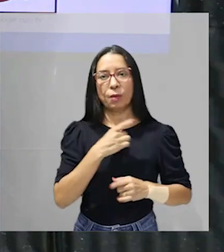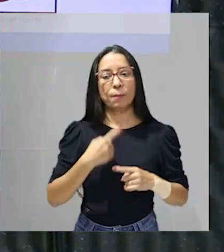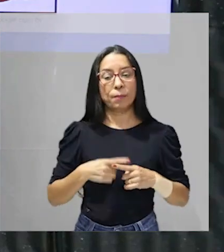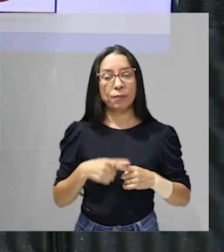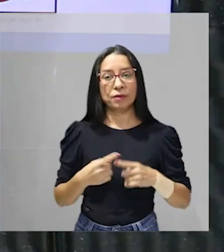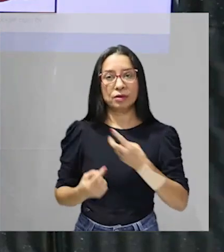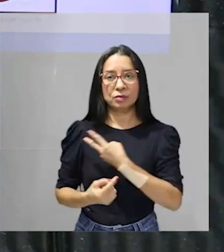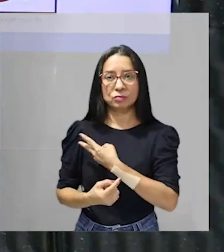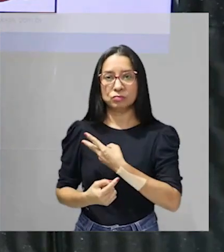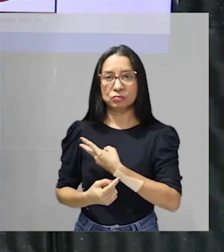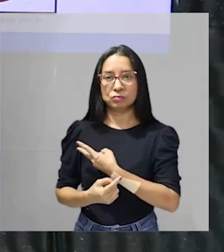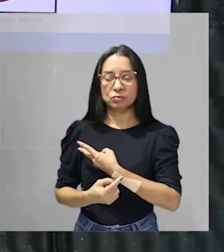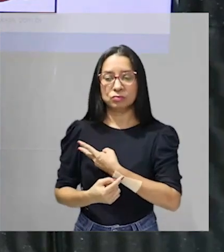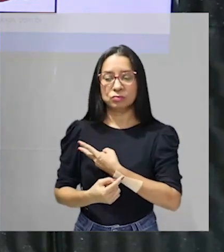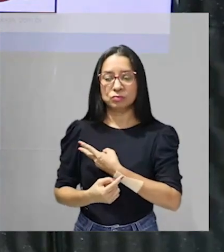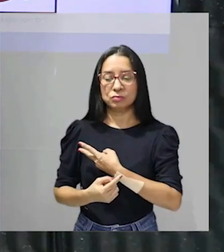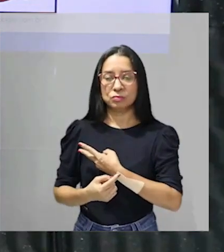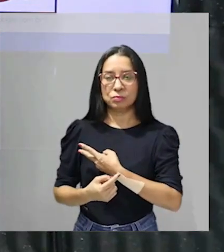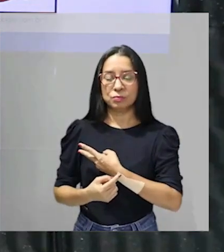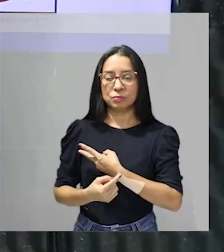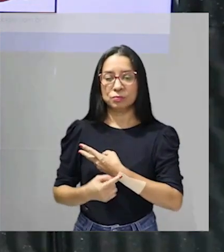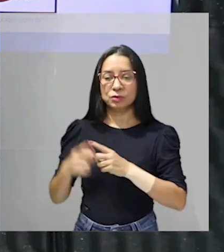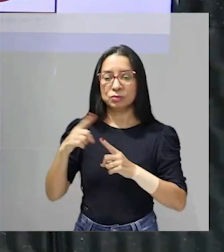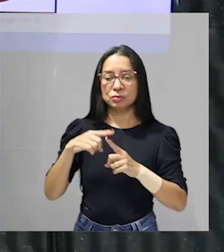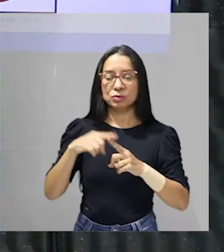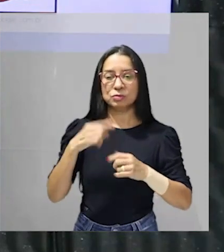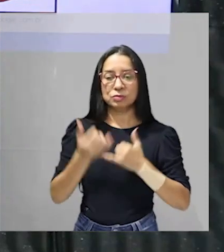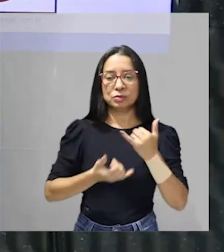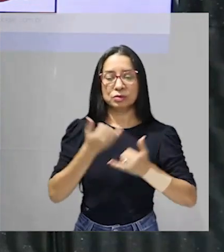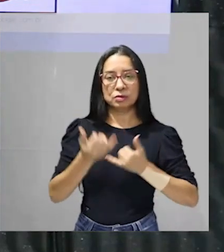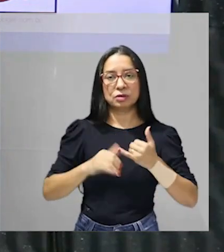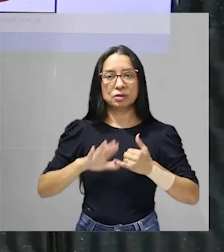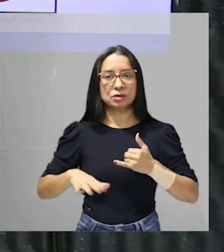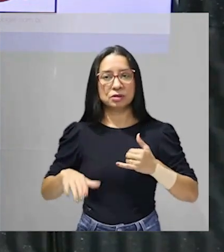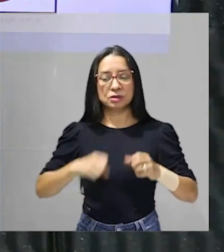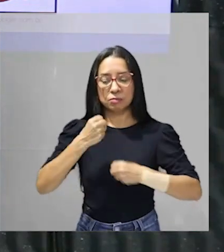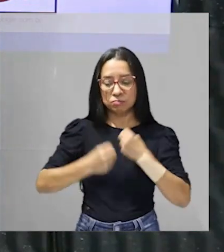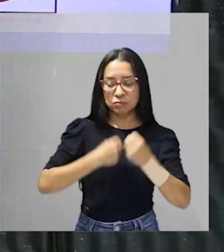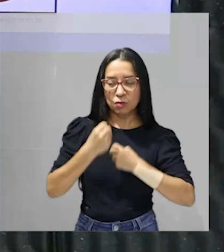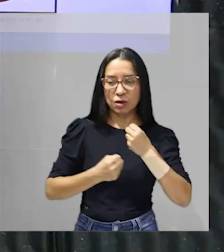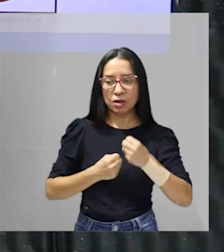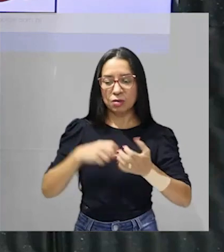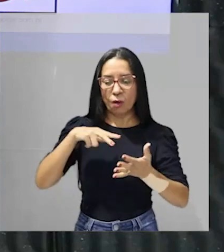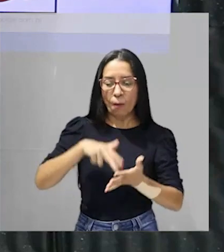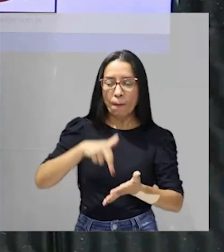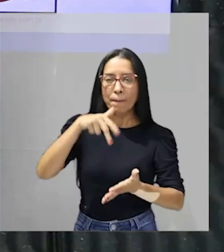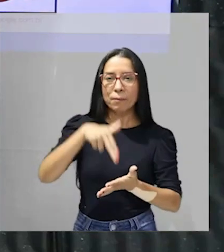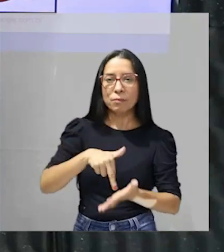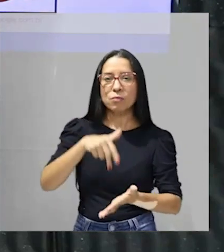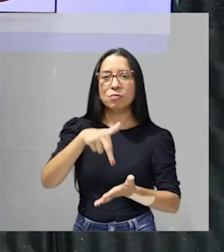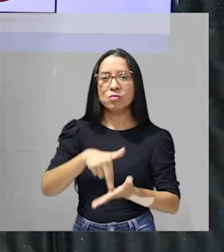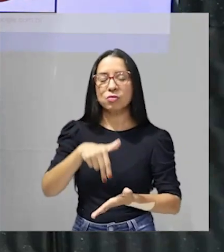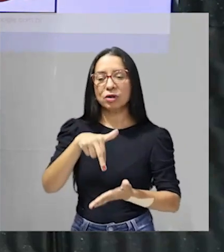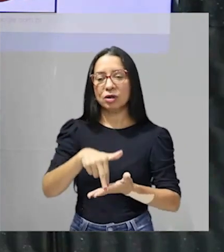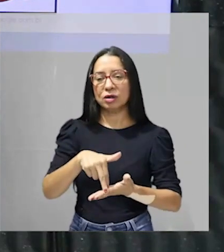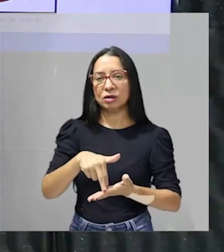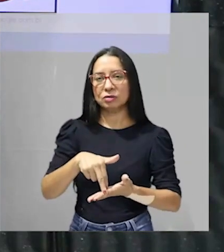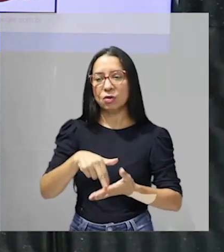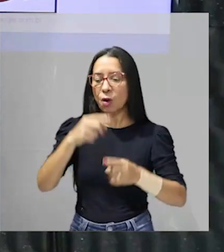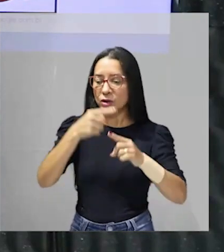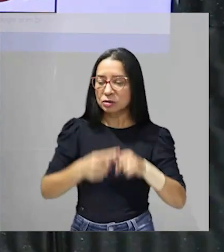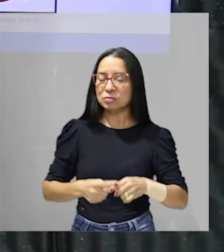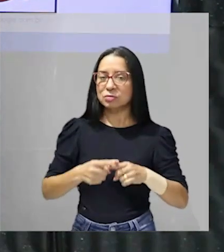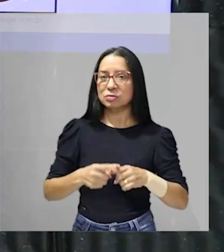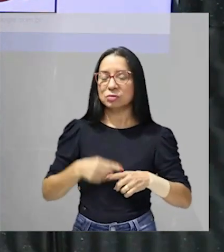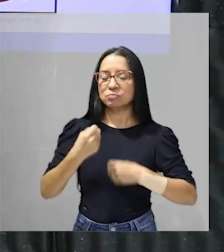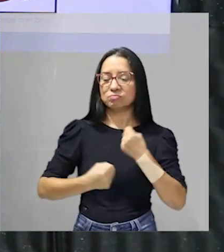bem que esses dois tipos de brincadeira aqui ó as crianças estão correndo aquelas estão pulando dentro de um saco correndo também disputando uma corrida